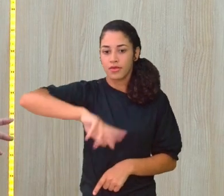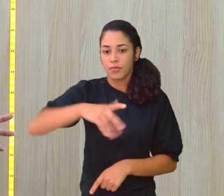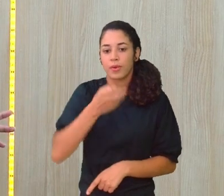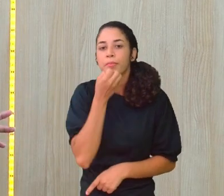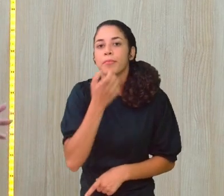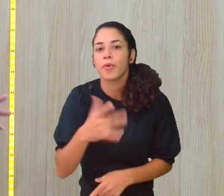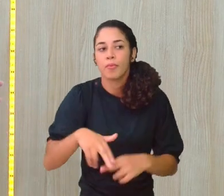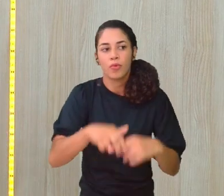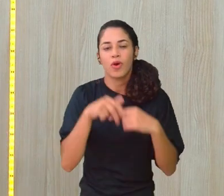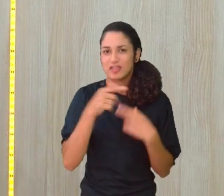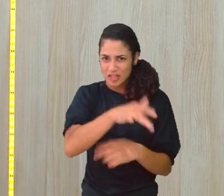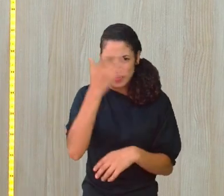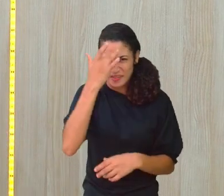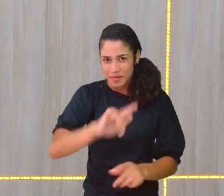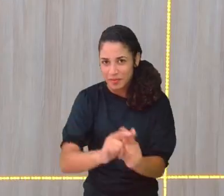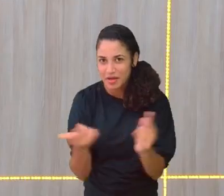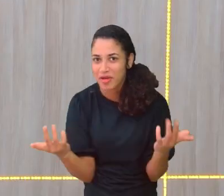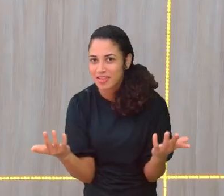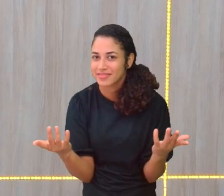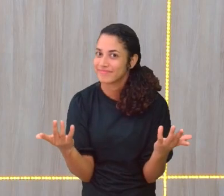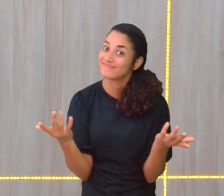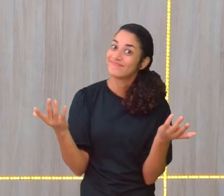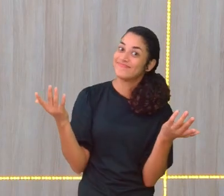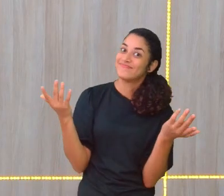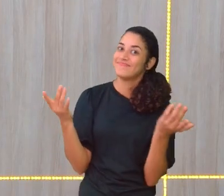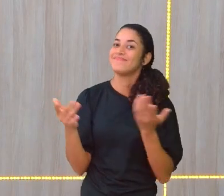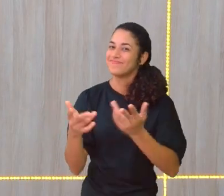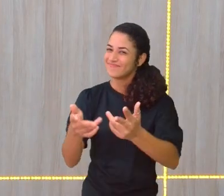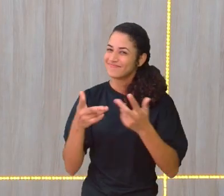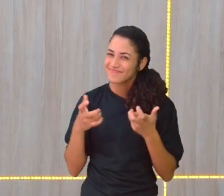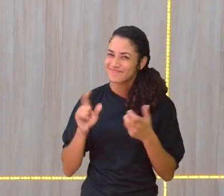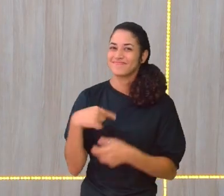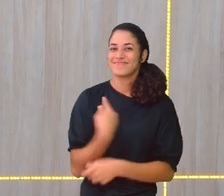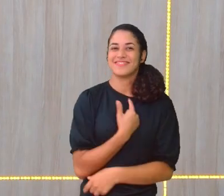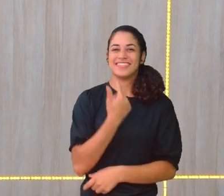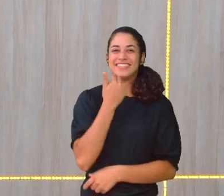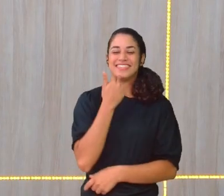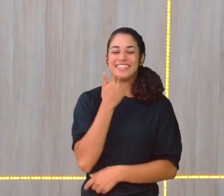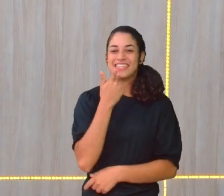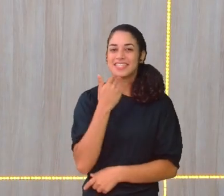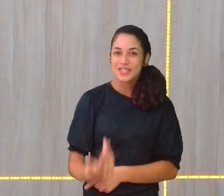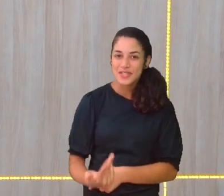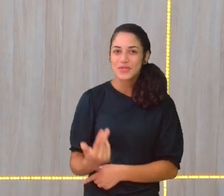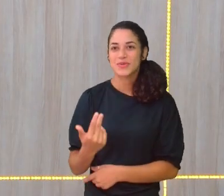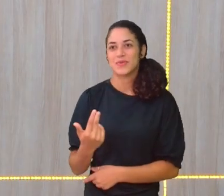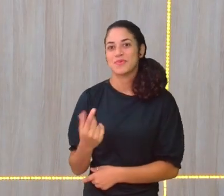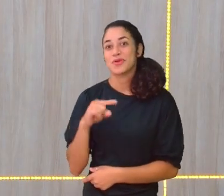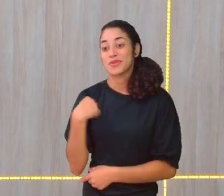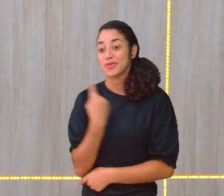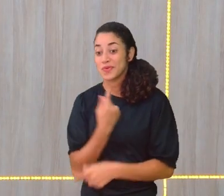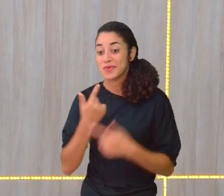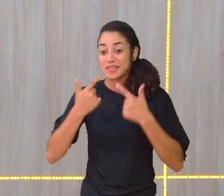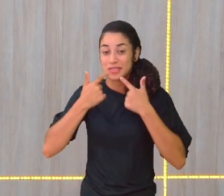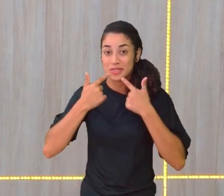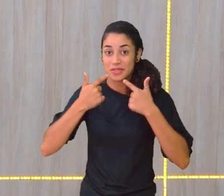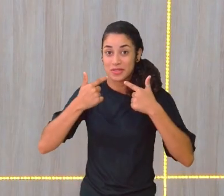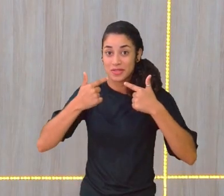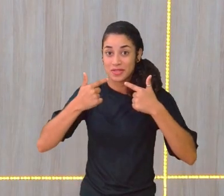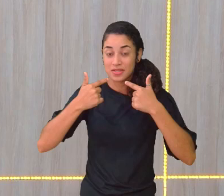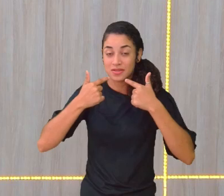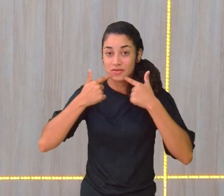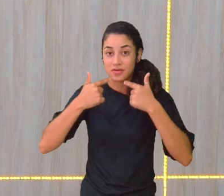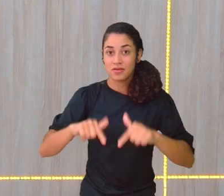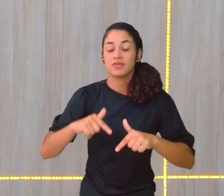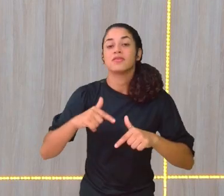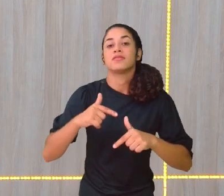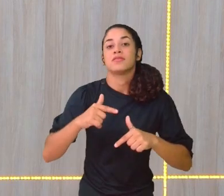é complicado. Então, pessoal, vocês percebem que a nossa língua, não é? A nossa linguagem, não é? A língua,